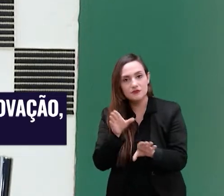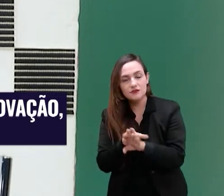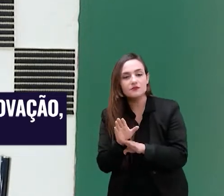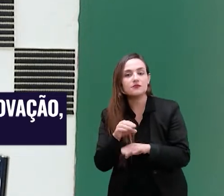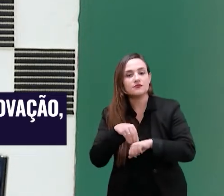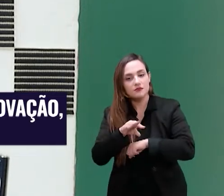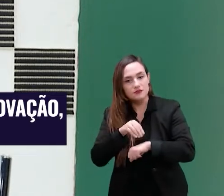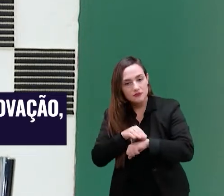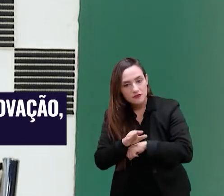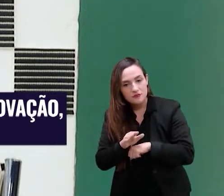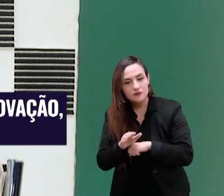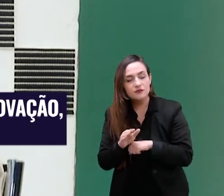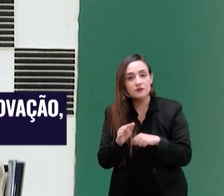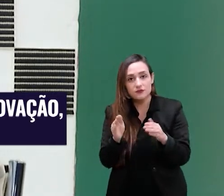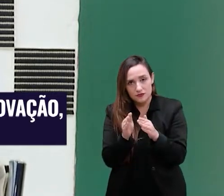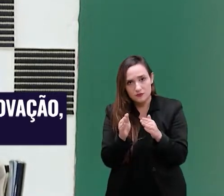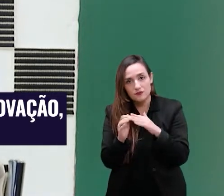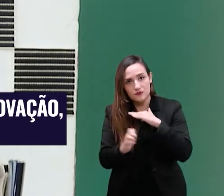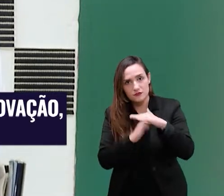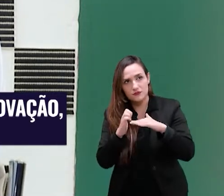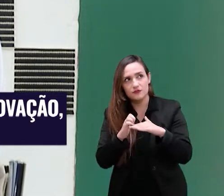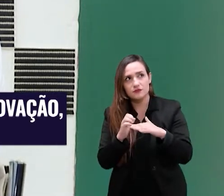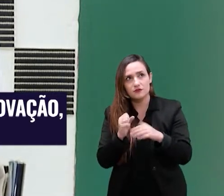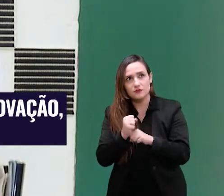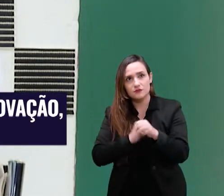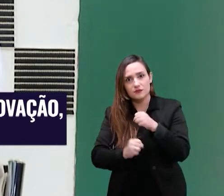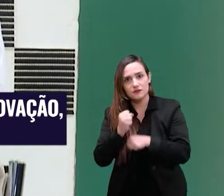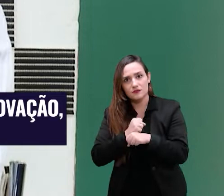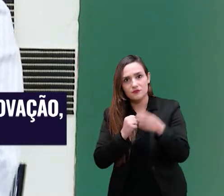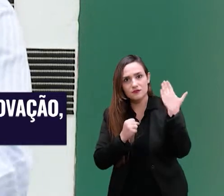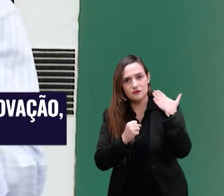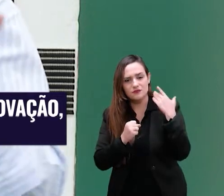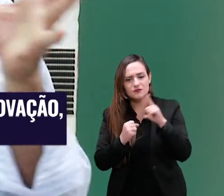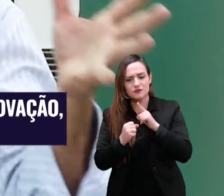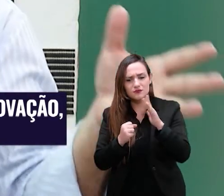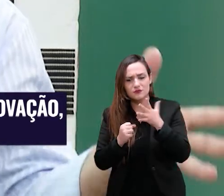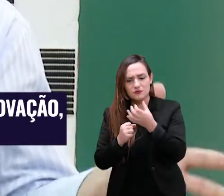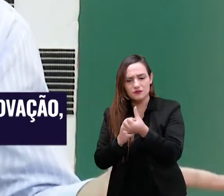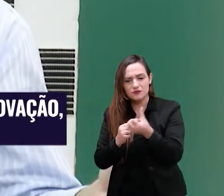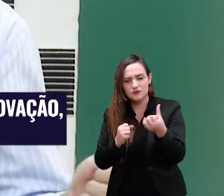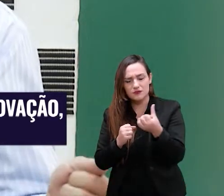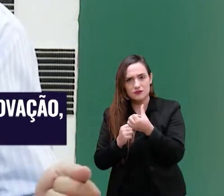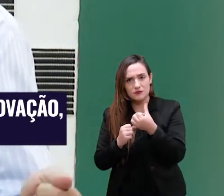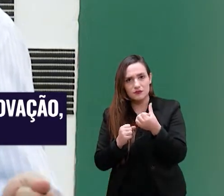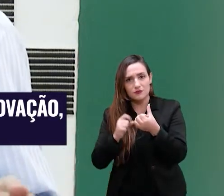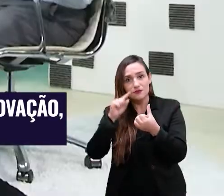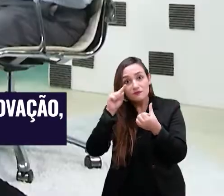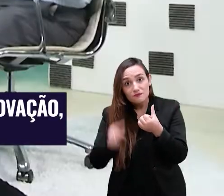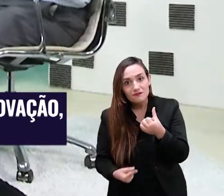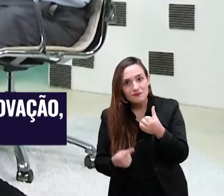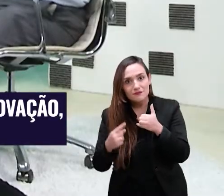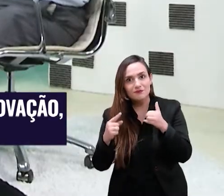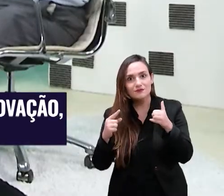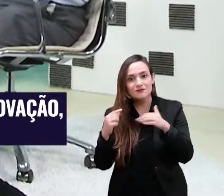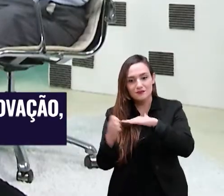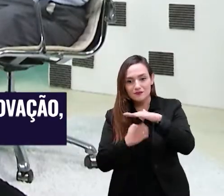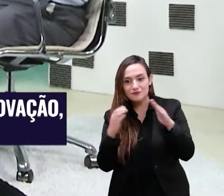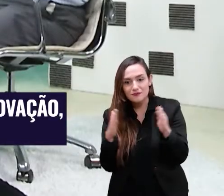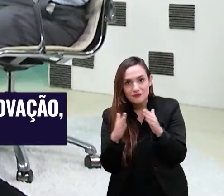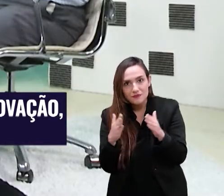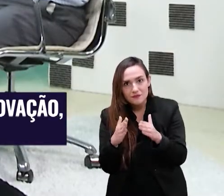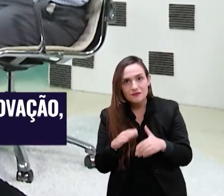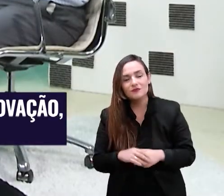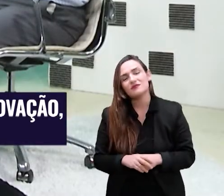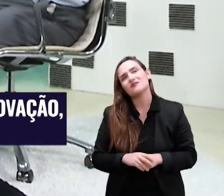conhecimento, a consultoria para os pequenos negócios. Ano passado a gente atendeu 66 mil pequenos negócios aqui. Uhum. Eu diria